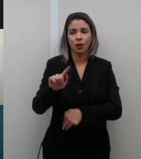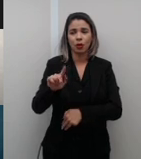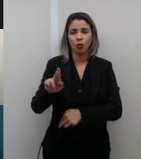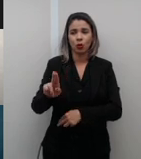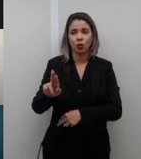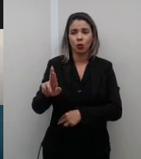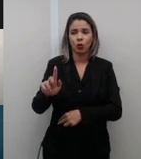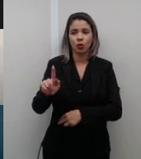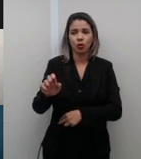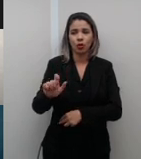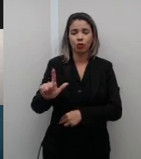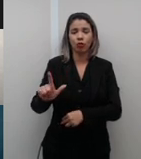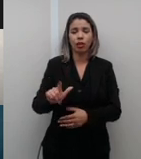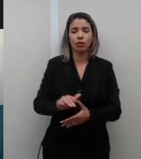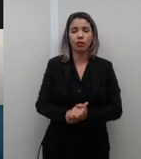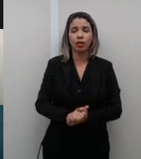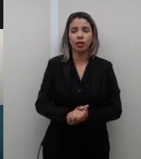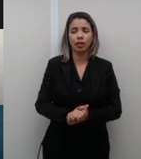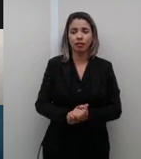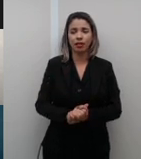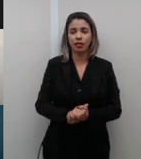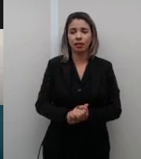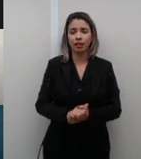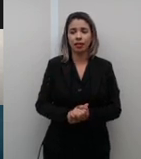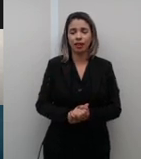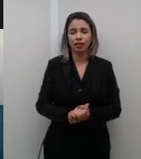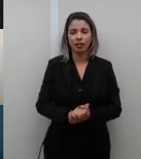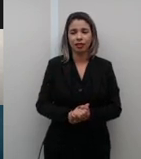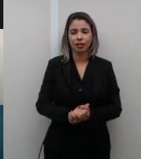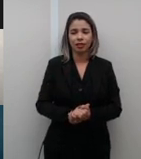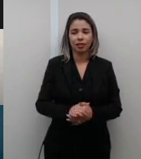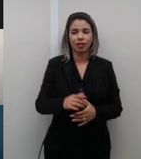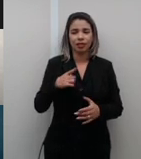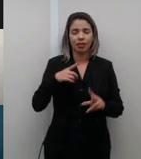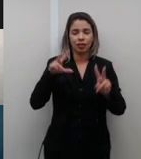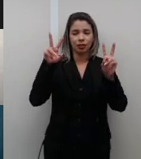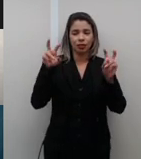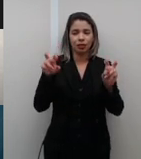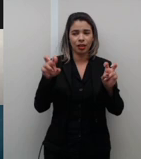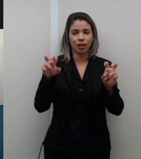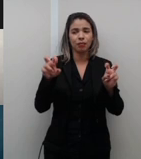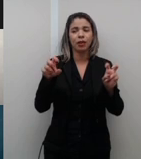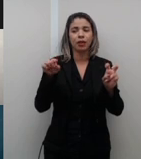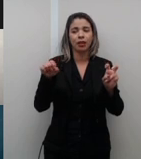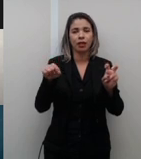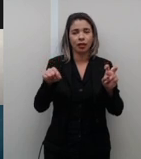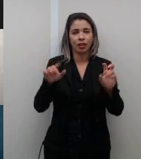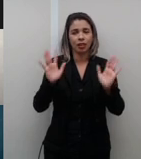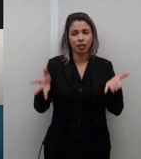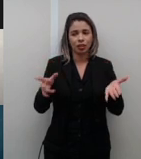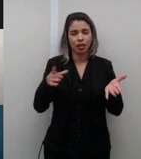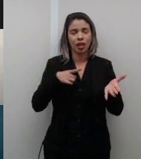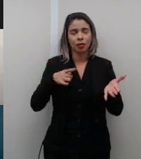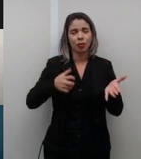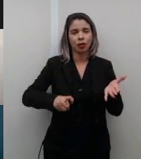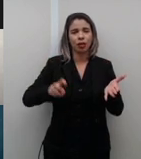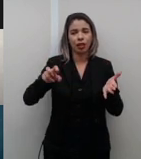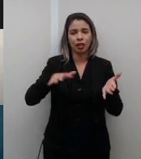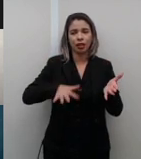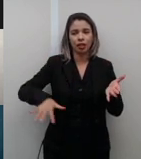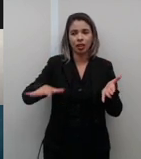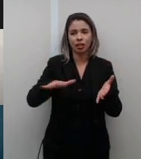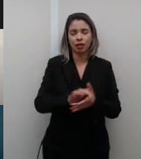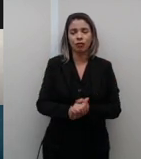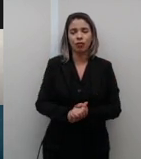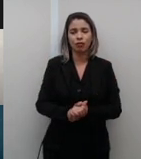tive a oportunidade de oficiar perante o TR5, Tribunal Regional Federal da 5ª Região, e me filiar